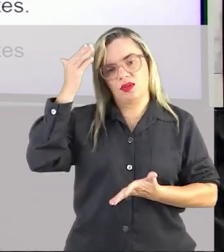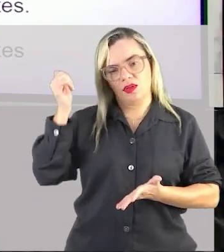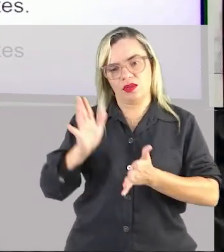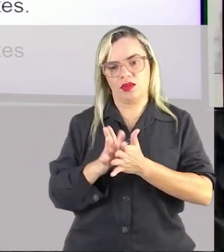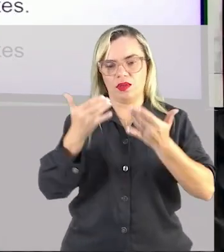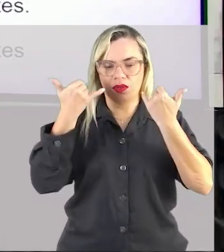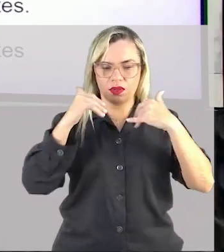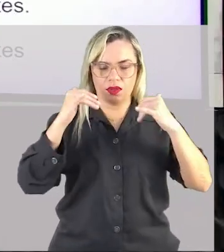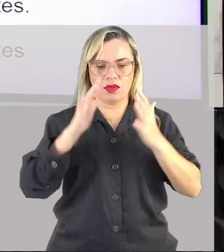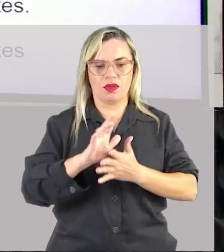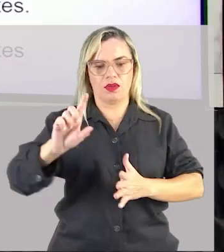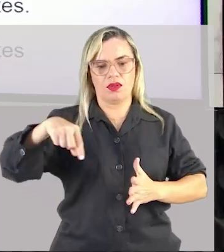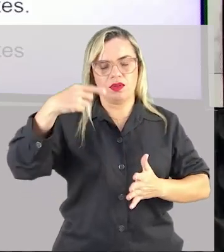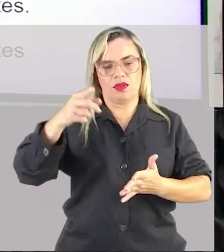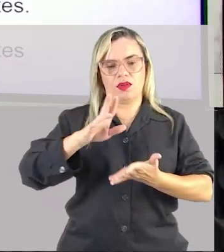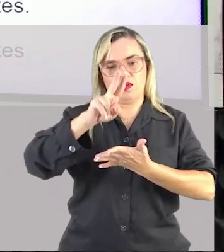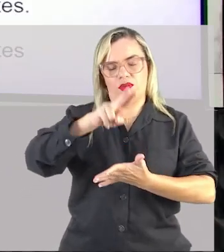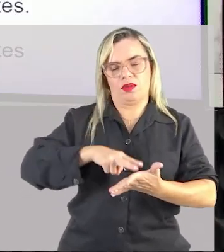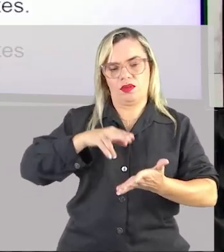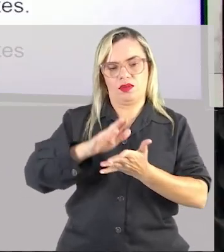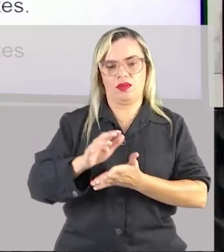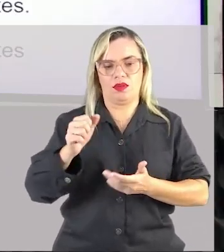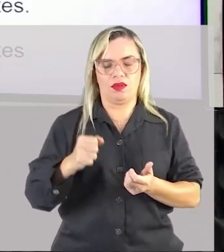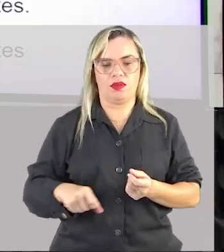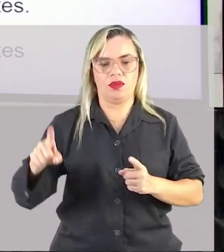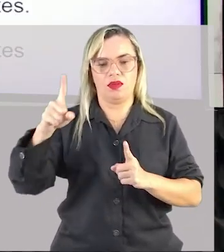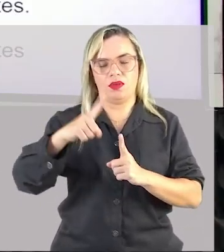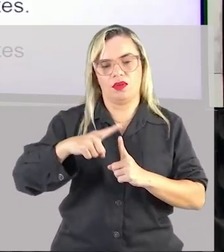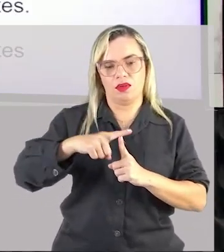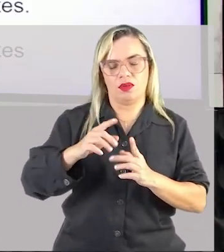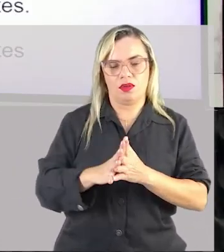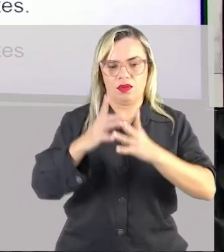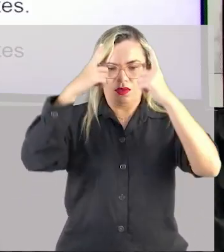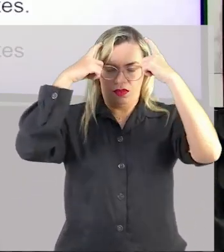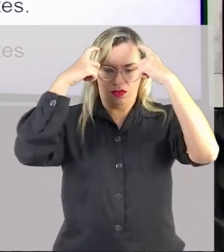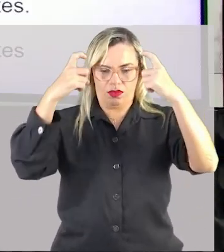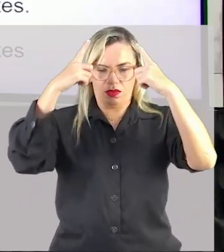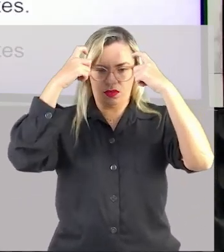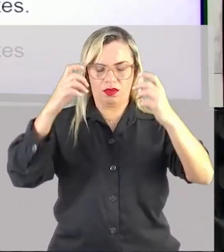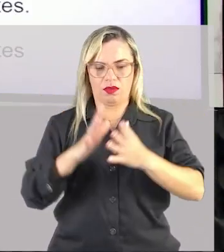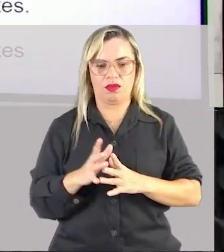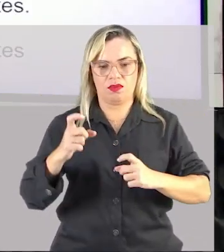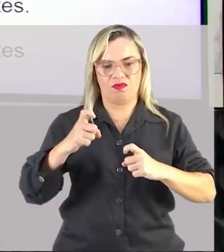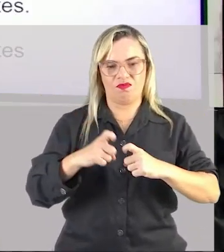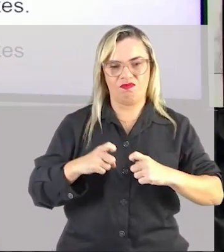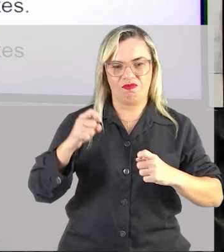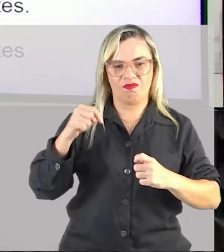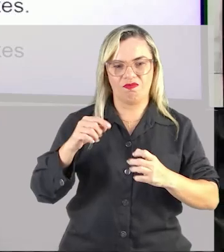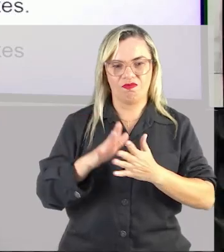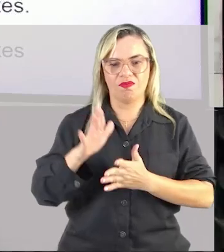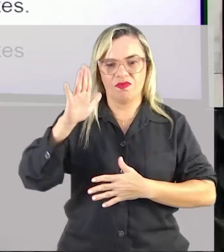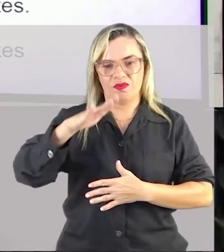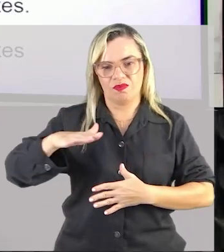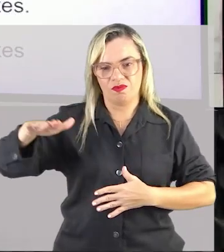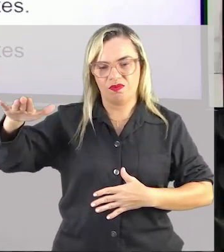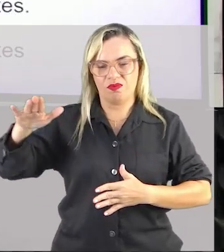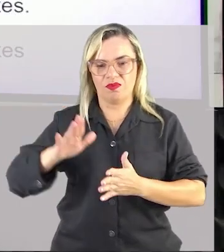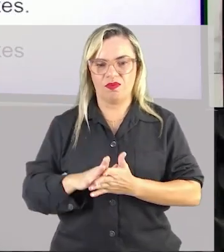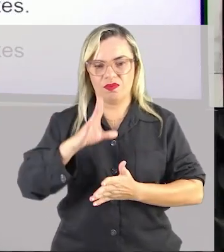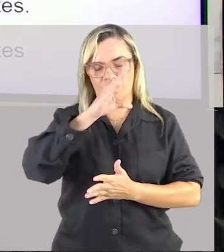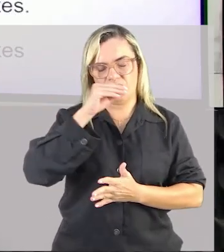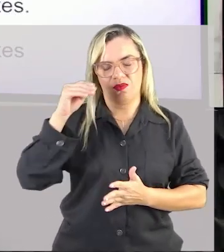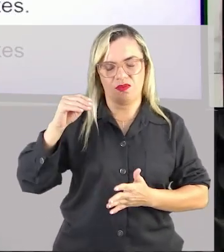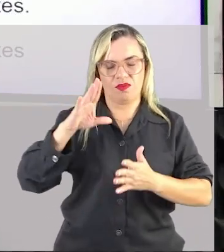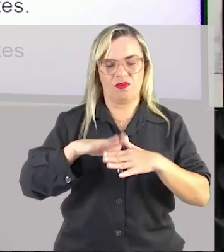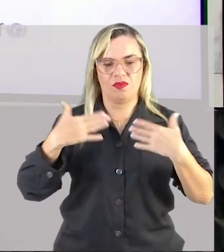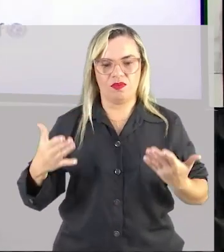a campanha, após a nossa leitura, vai falar desse tipo aí de violência, né, da exploração sexual aí de crianças